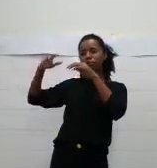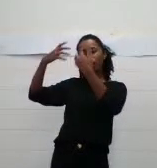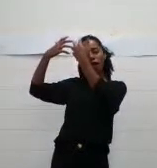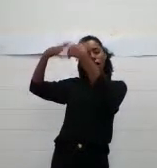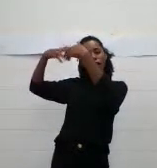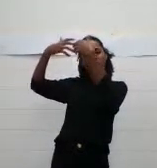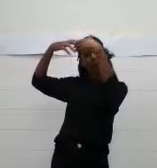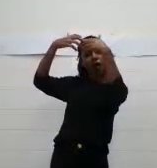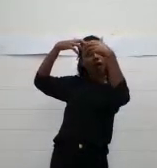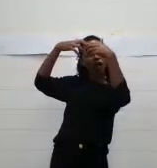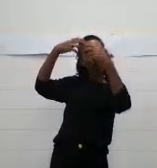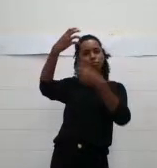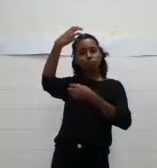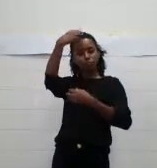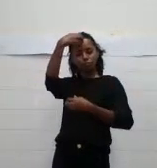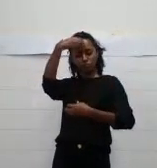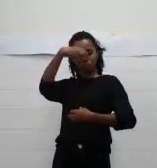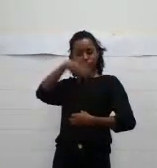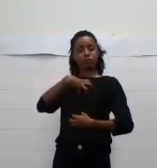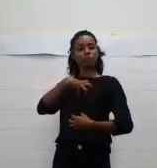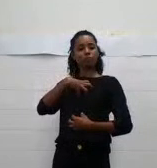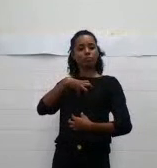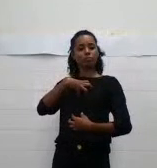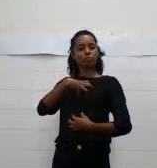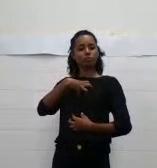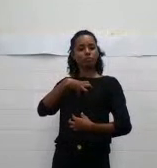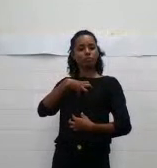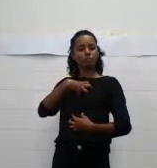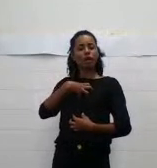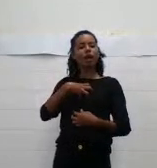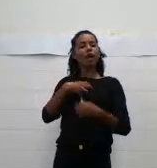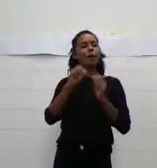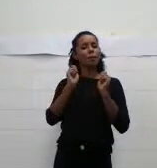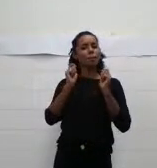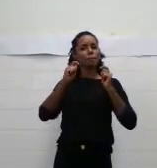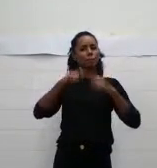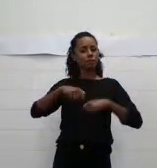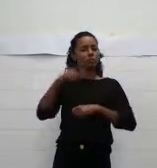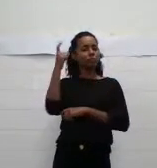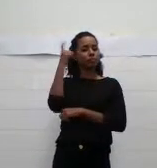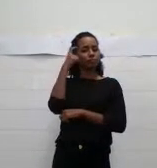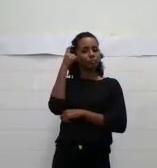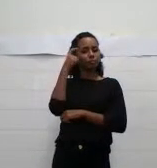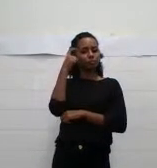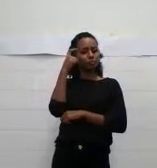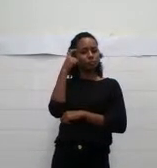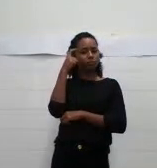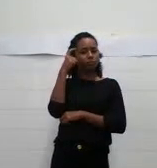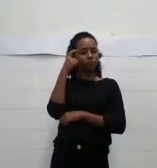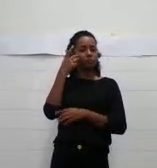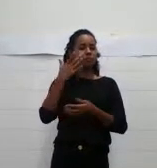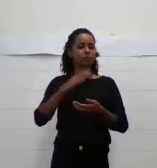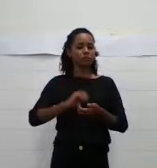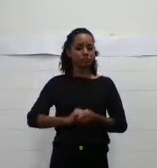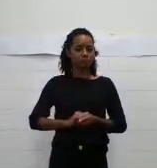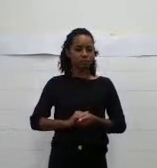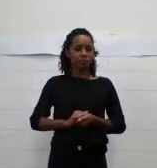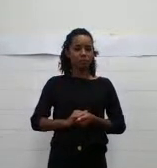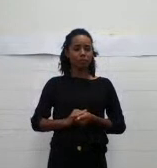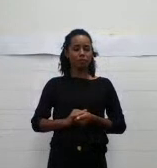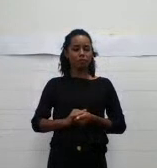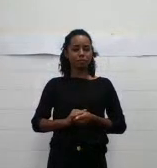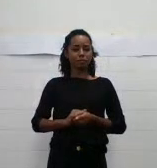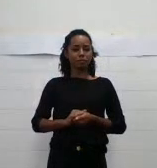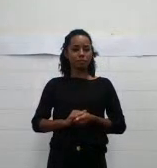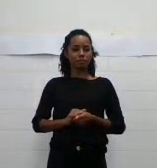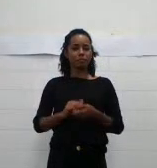mim. E eu acho que isso possibilita uma reflexão necessária e espaço para o questionamento. Então,